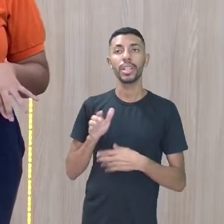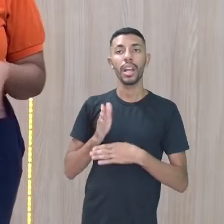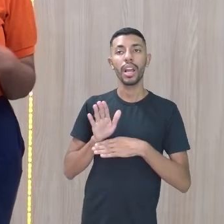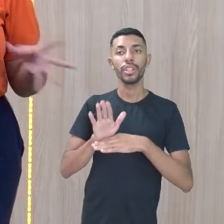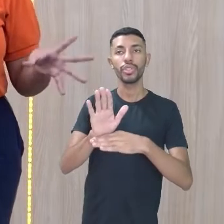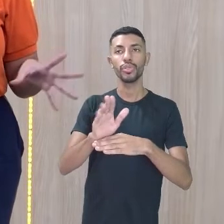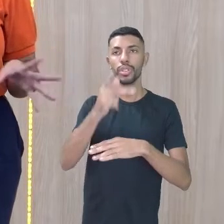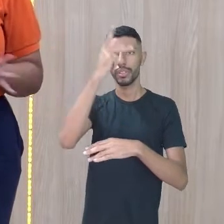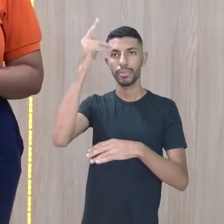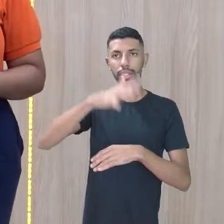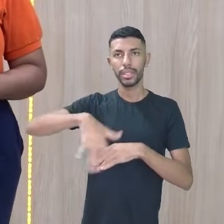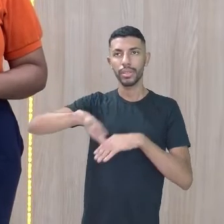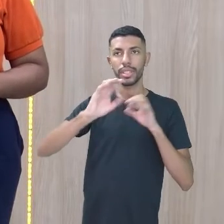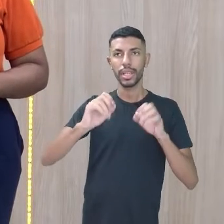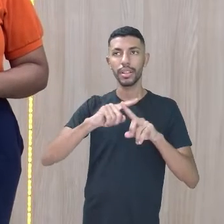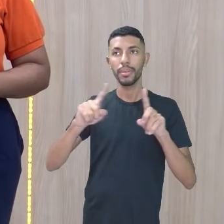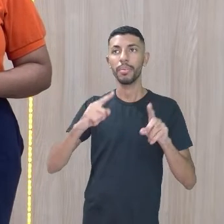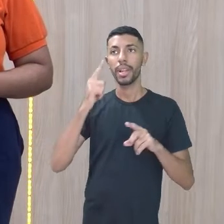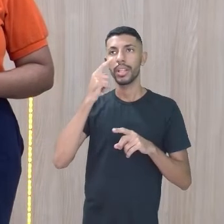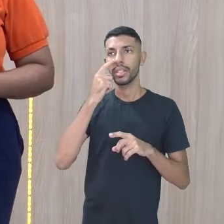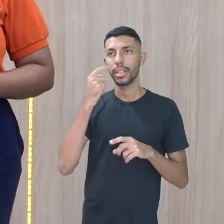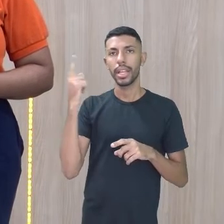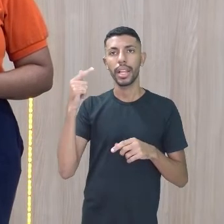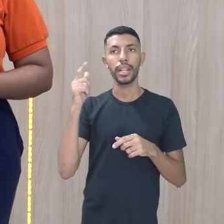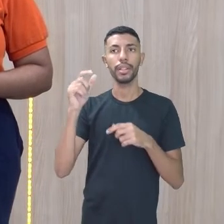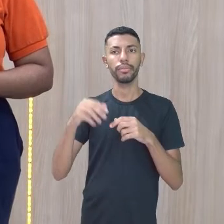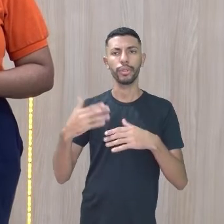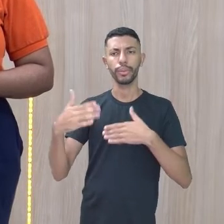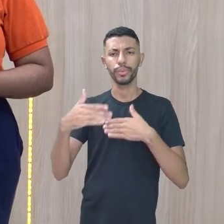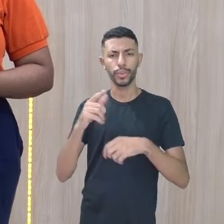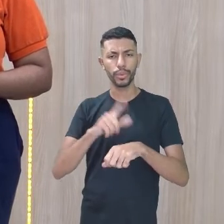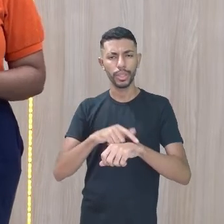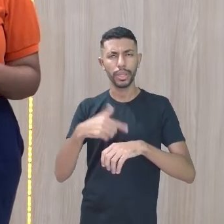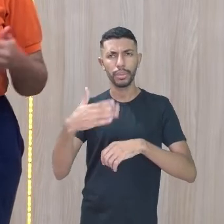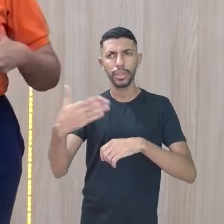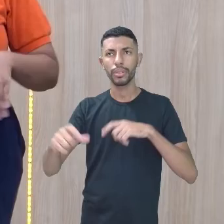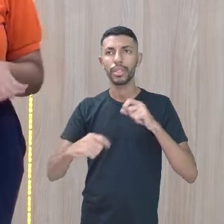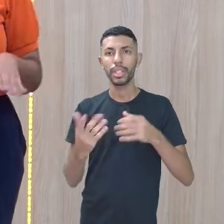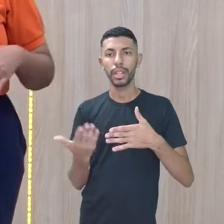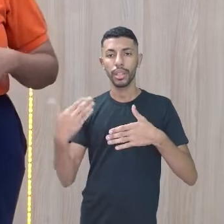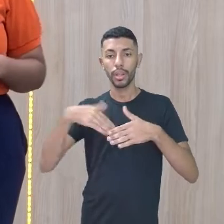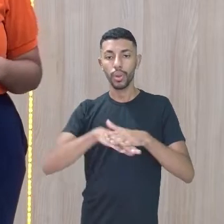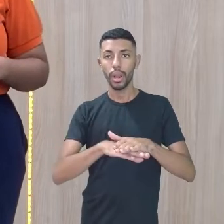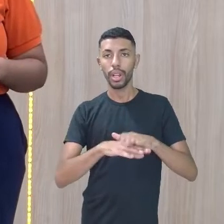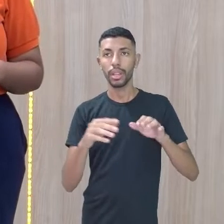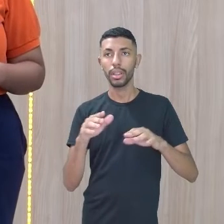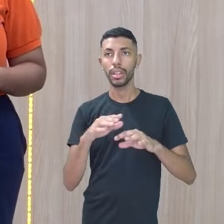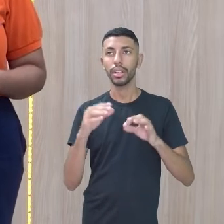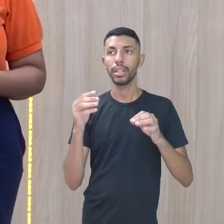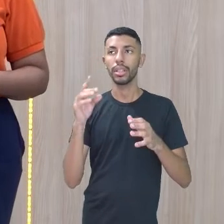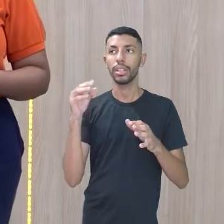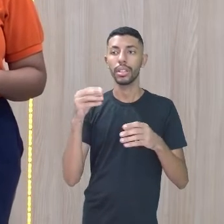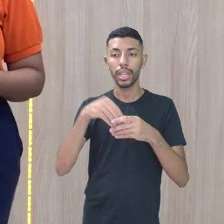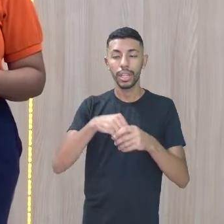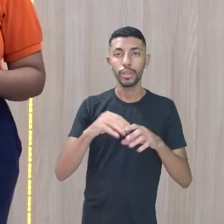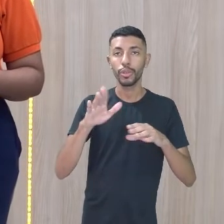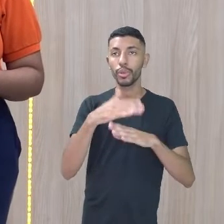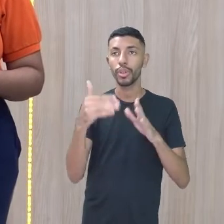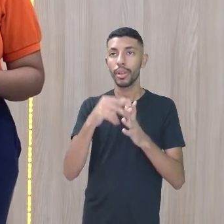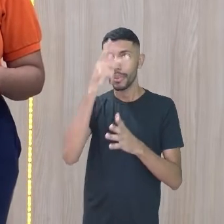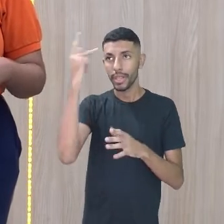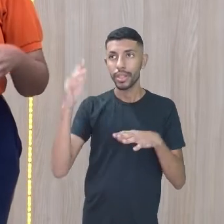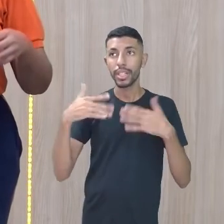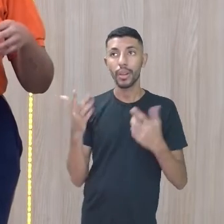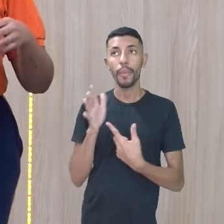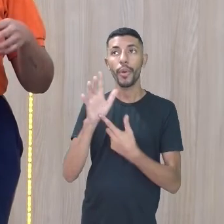Simão acaba internando a cidade toda nessa casa. Ou seja, ele mostra que ele mesmo tinha um desequilíbrio, né,